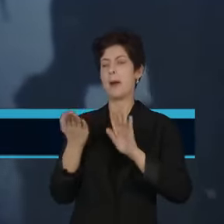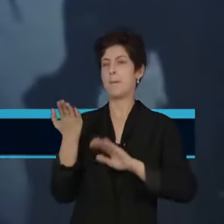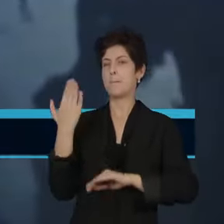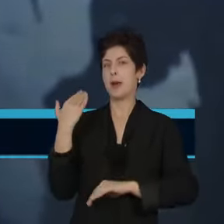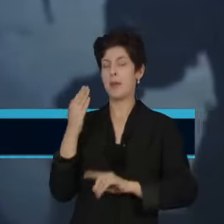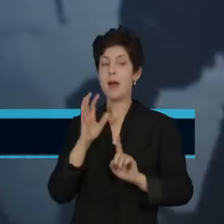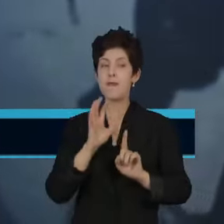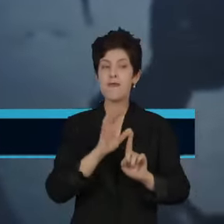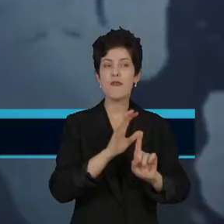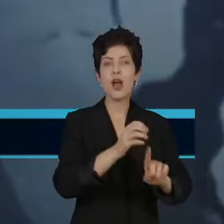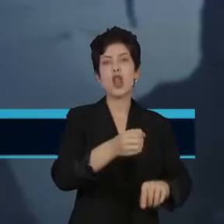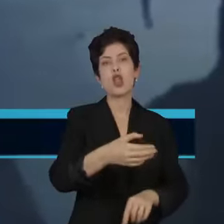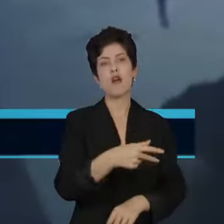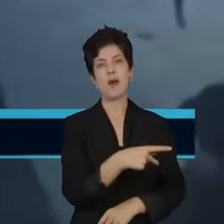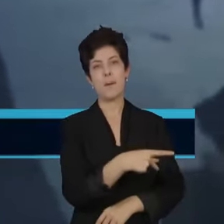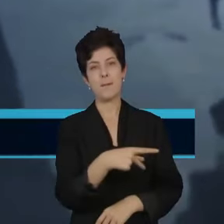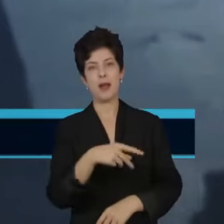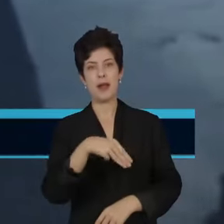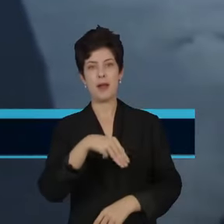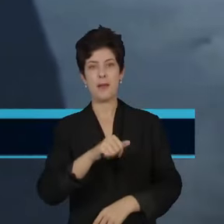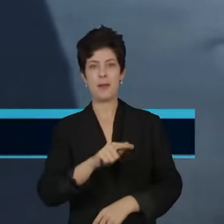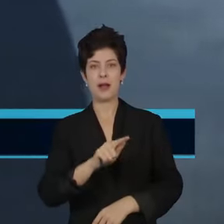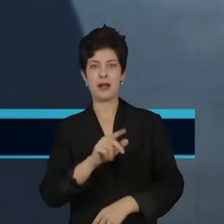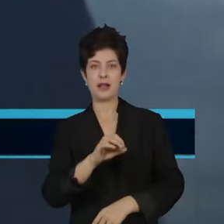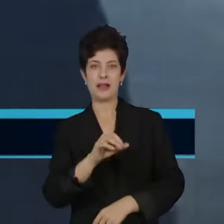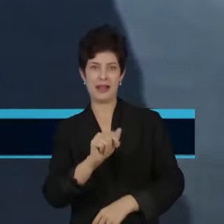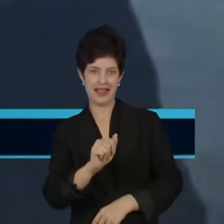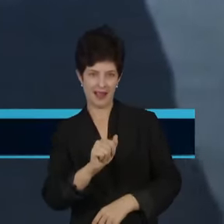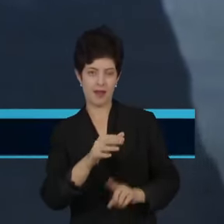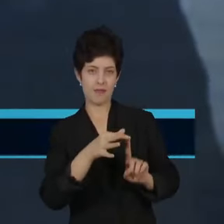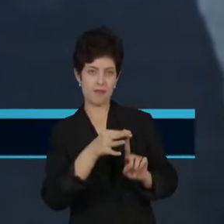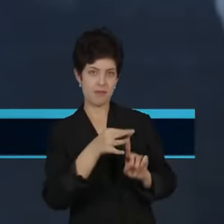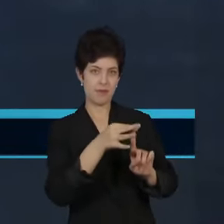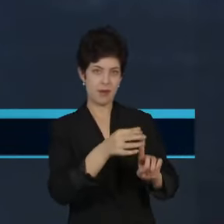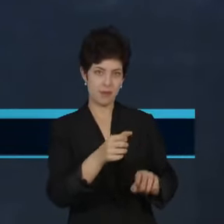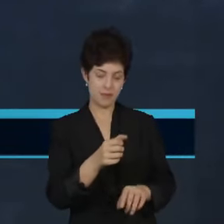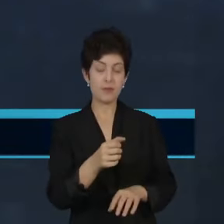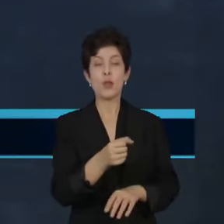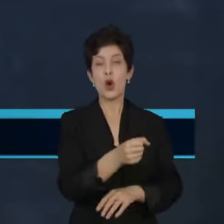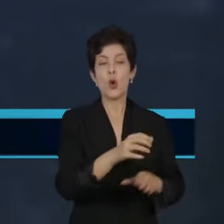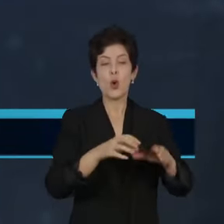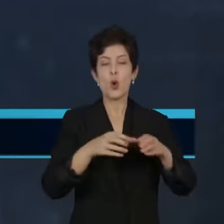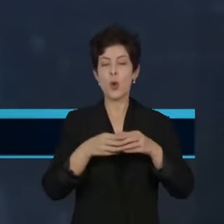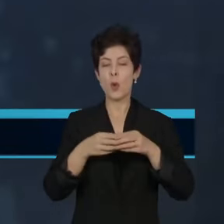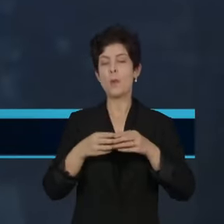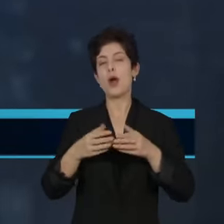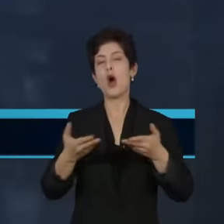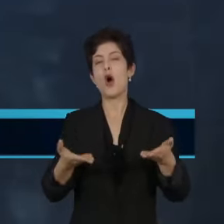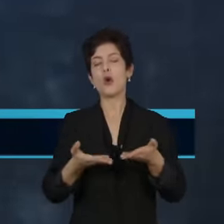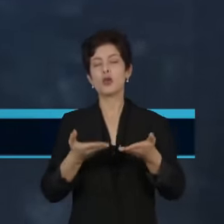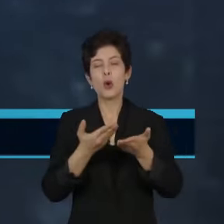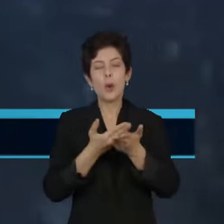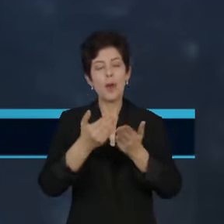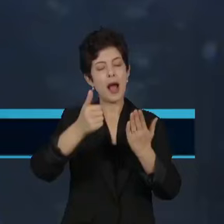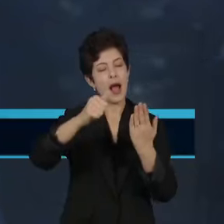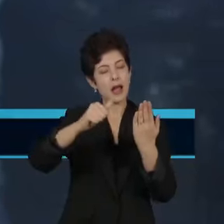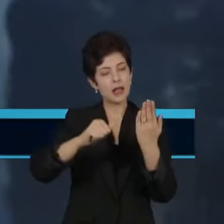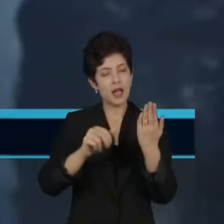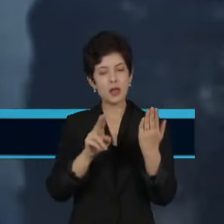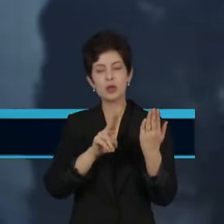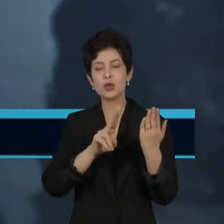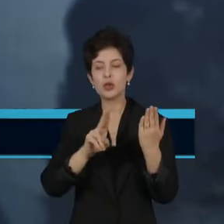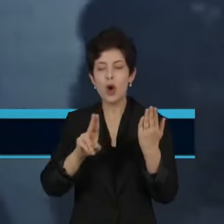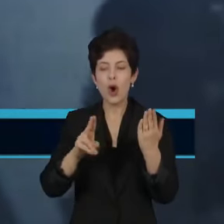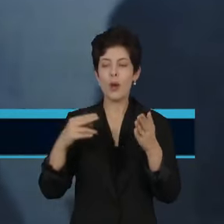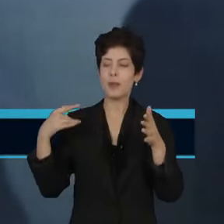na gestão da nova presidente Magda Chambriard. O comitê da Petrobras começou hoje a analisar o nome da